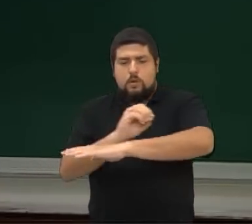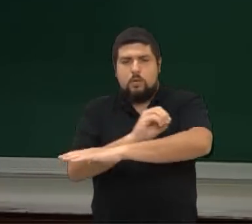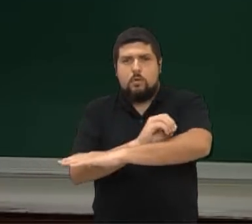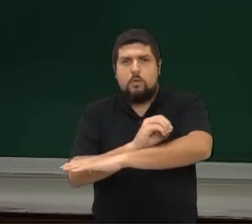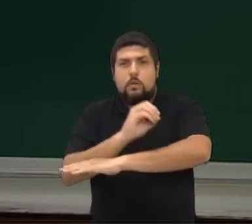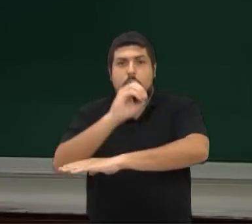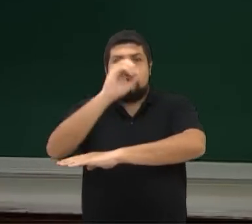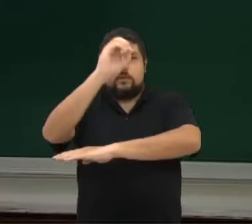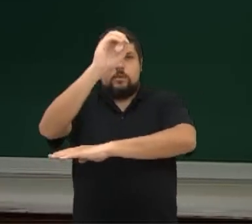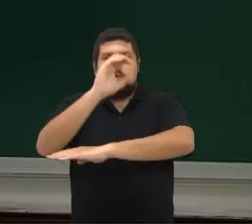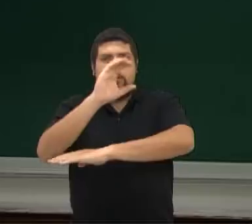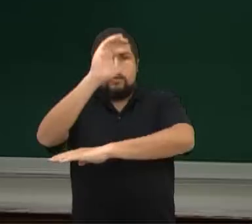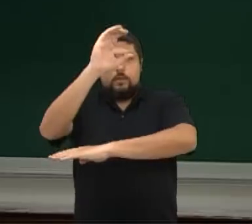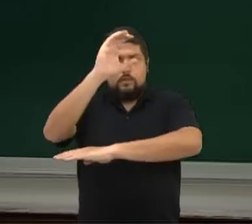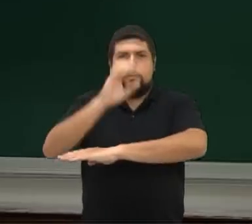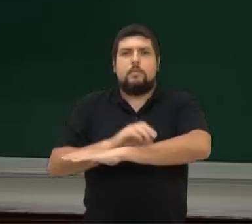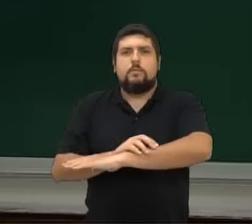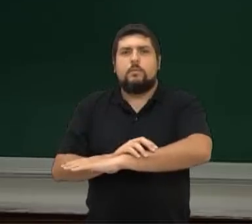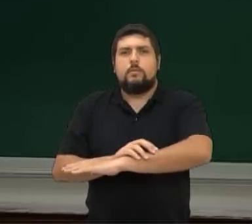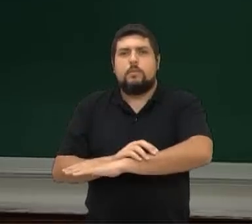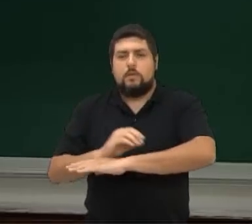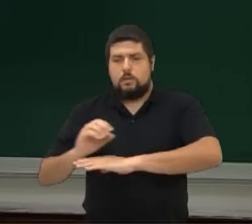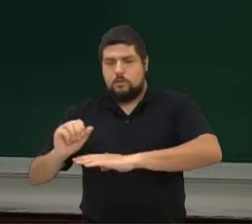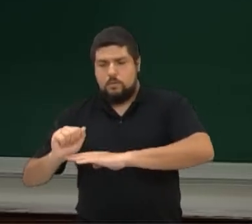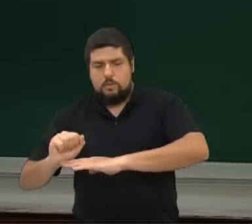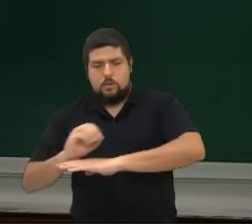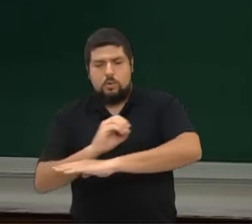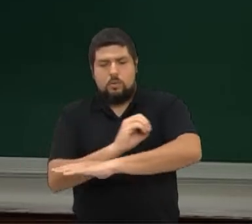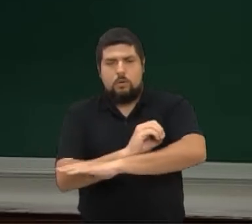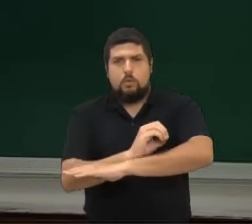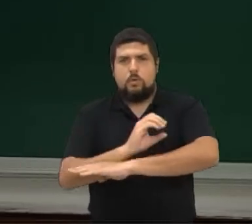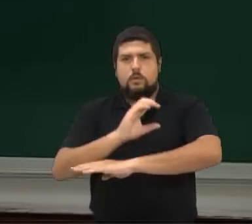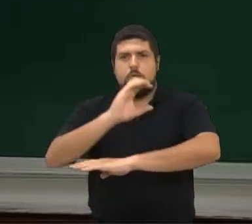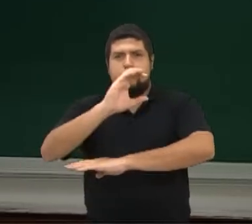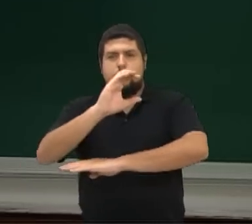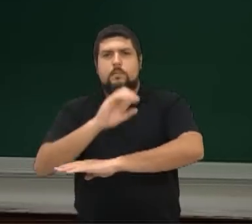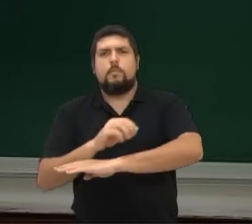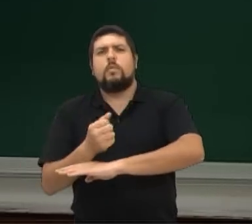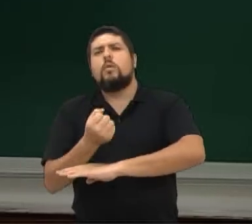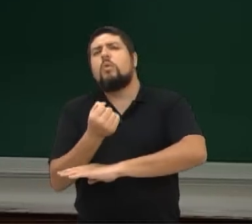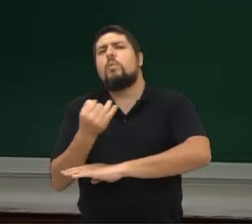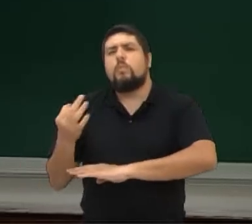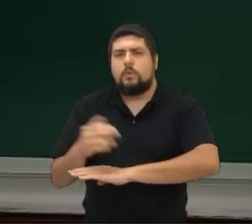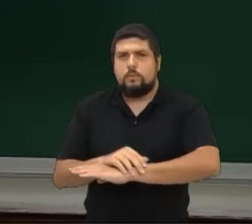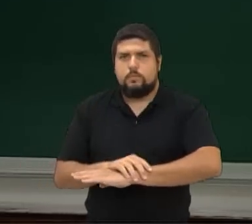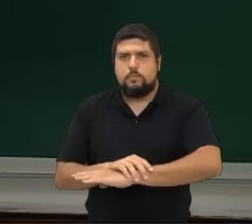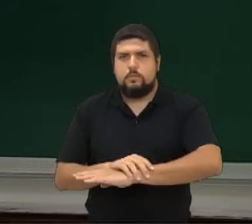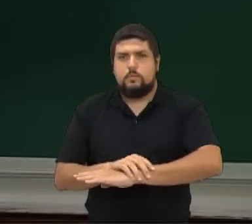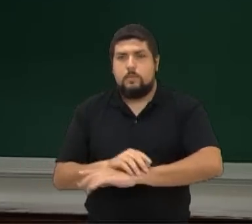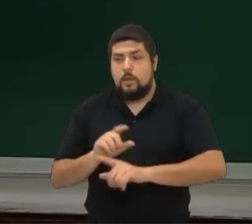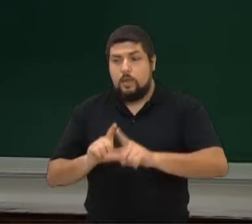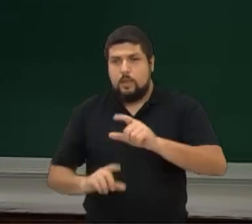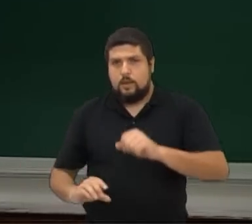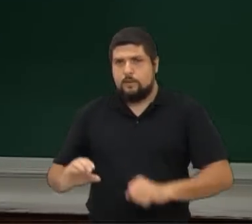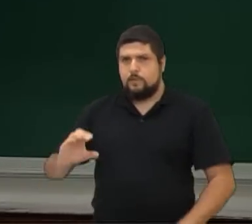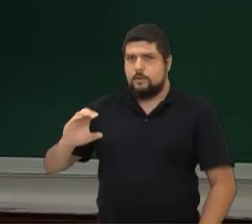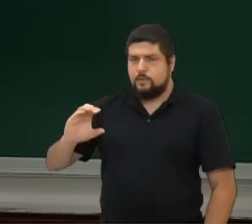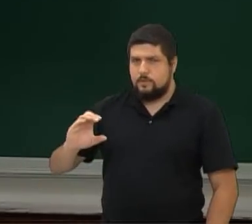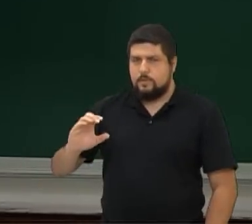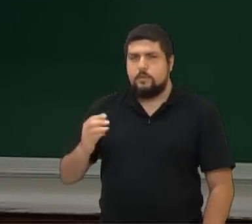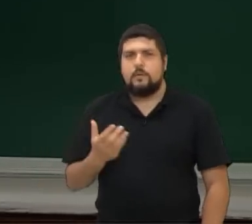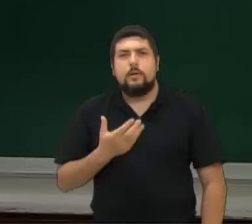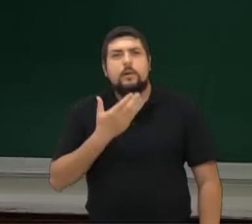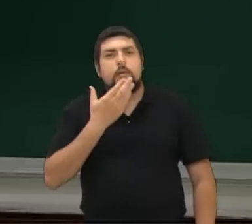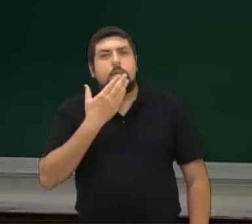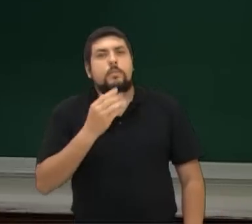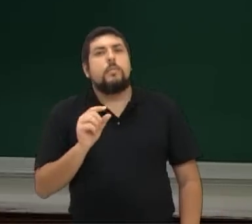veja, AOC. Você vai ter que determinar essa medida. E na letra C, ele pede para você